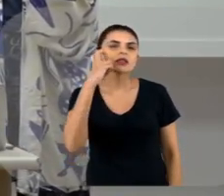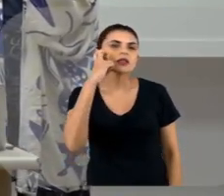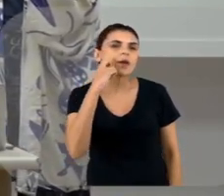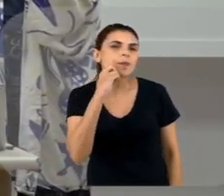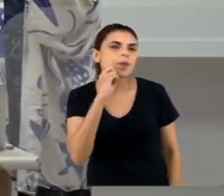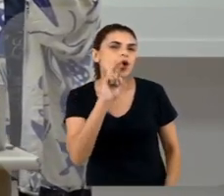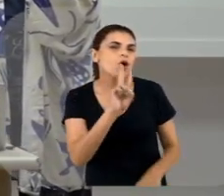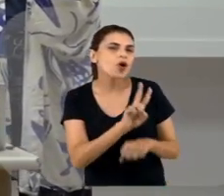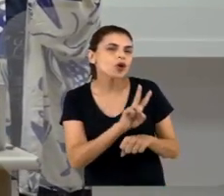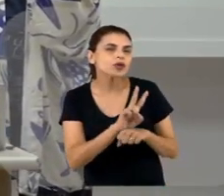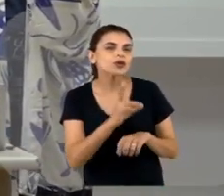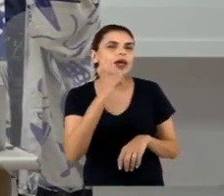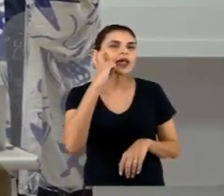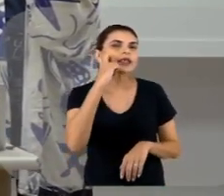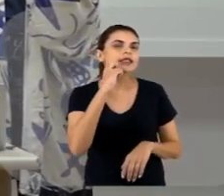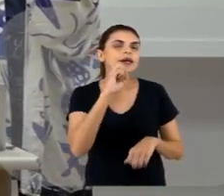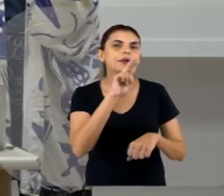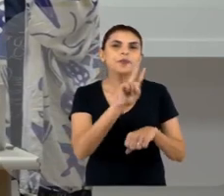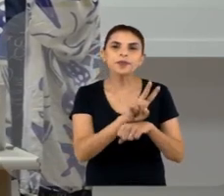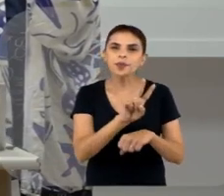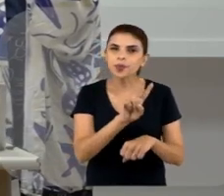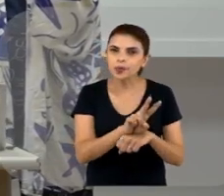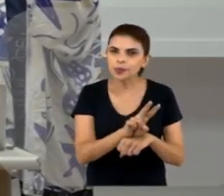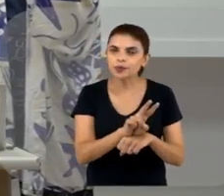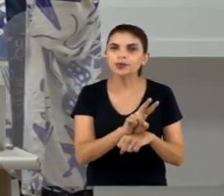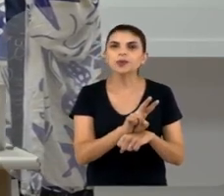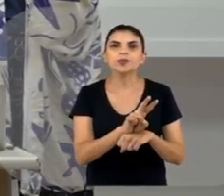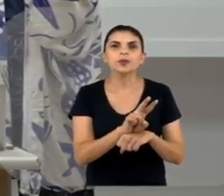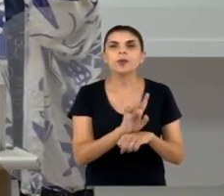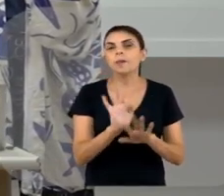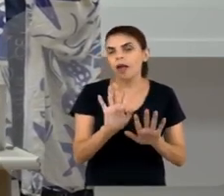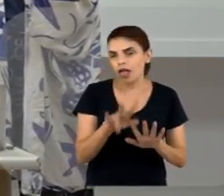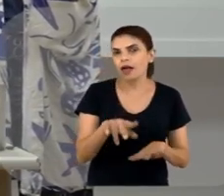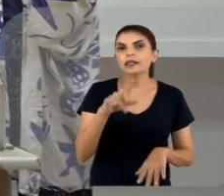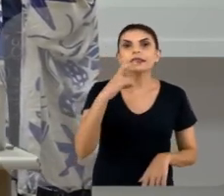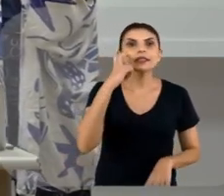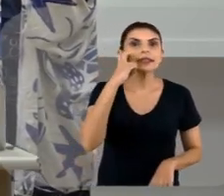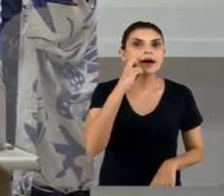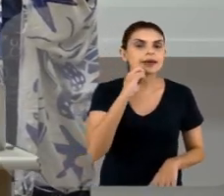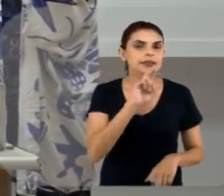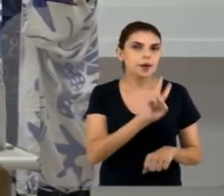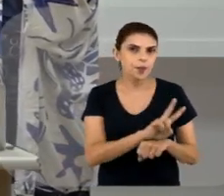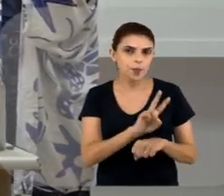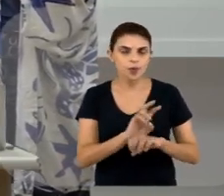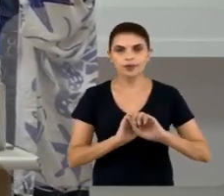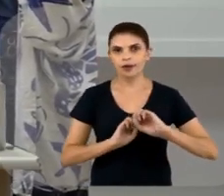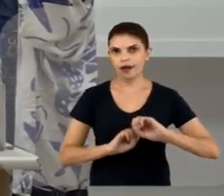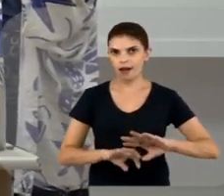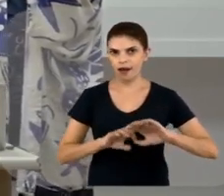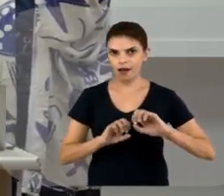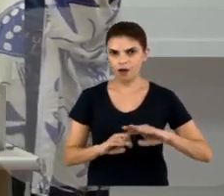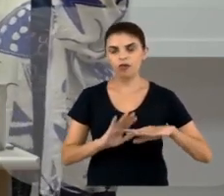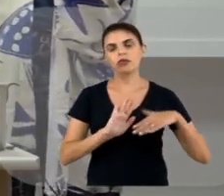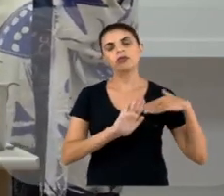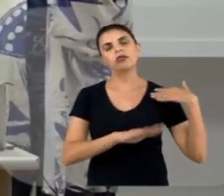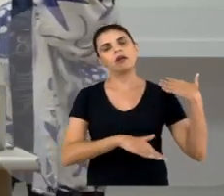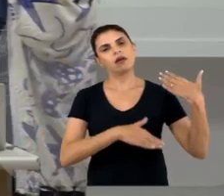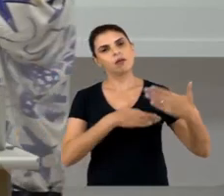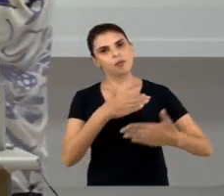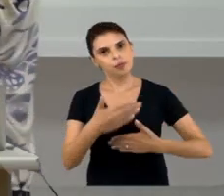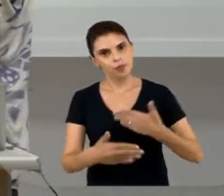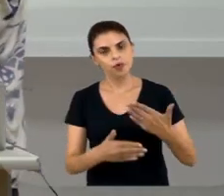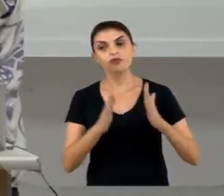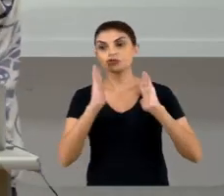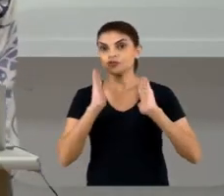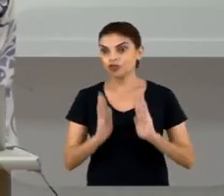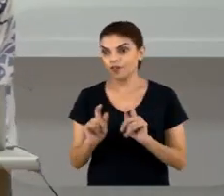esboço, vou chamar de esboço, né? Porque, enfim, não é um rascunho, mas é um esboço de uma aula. E aí, depois